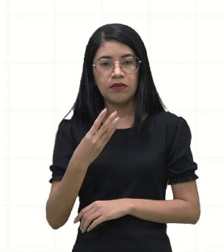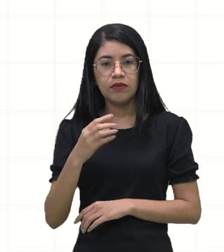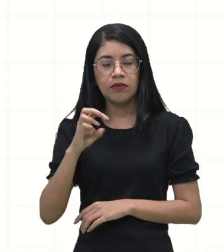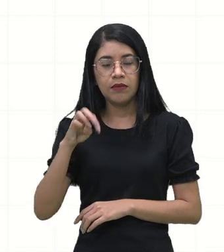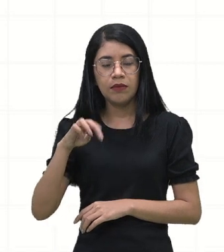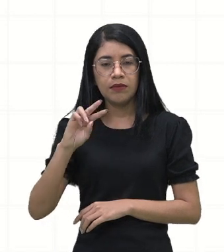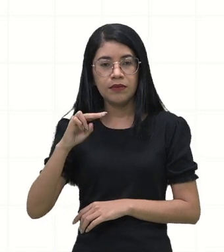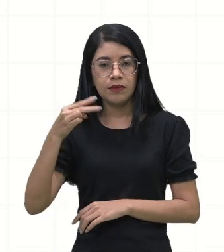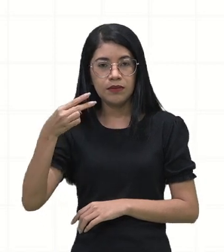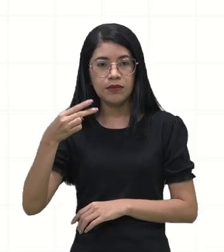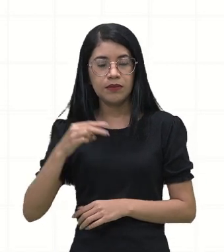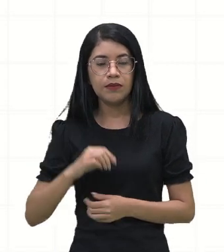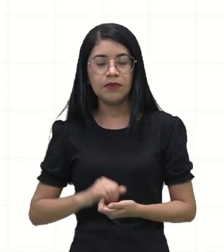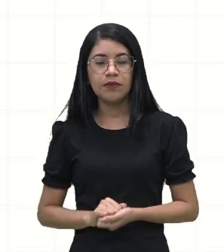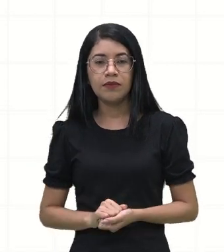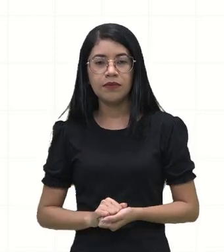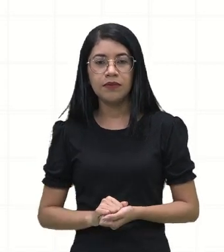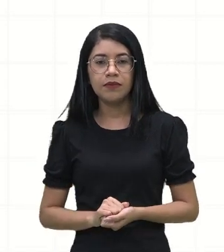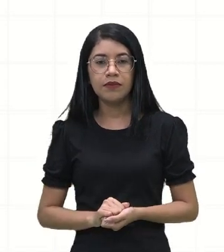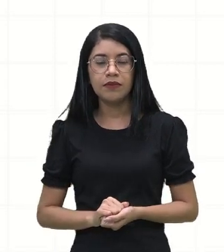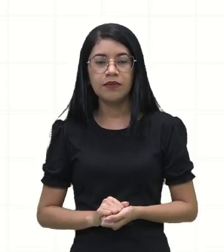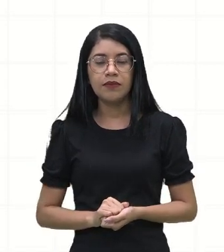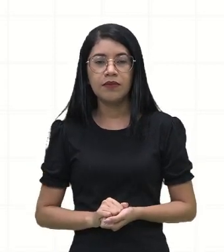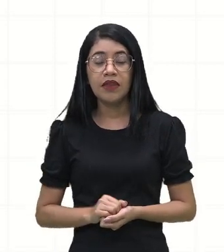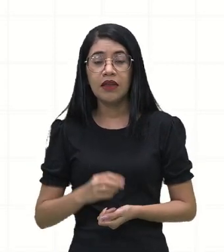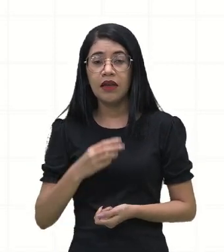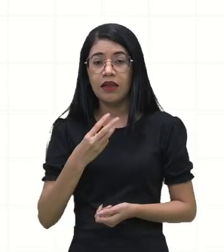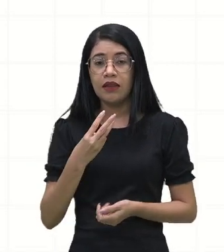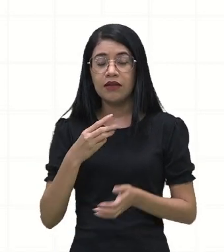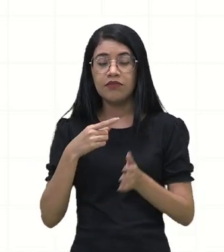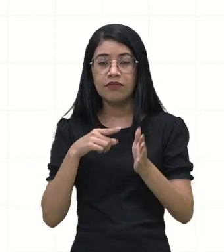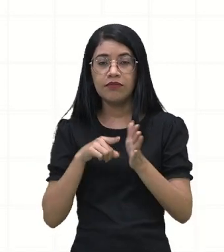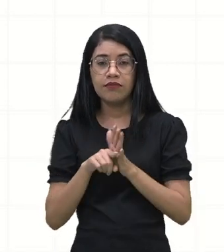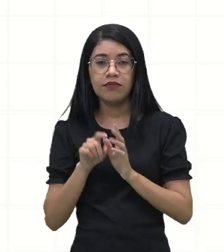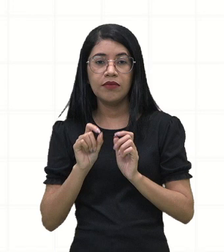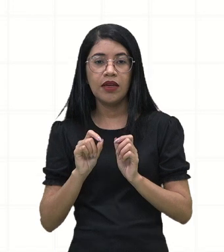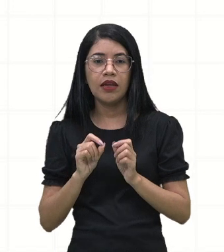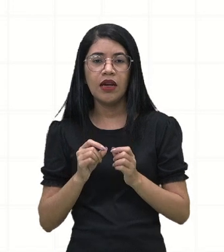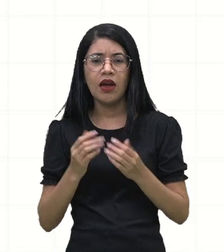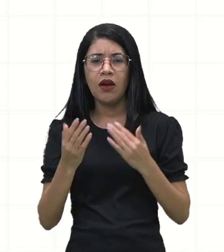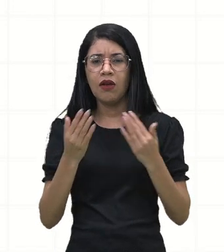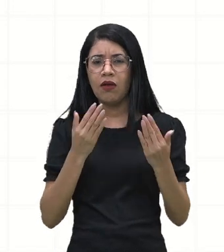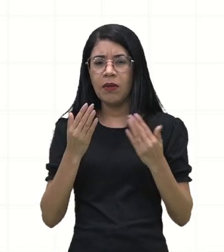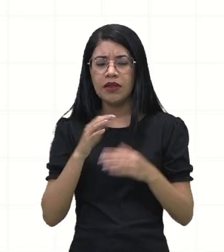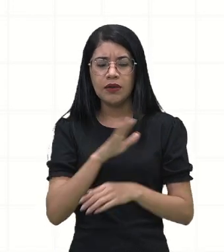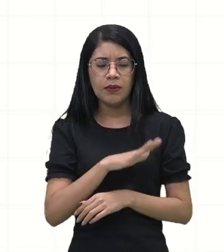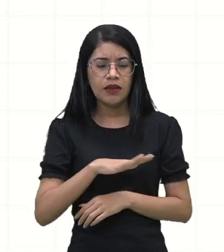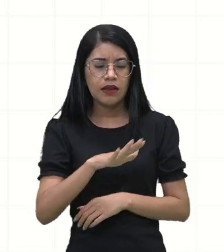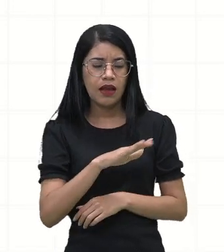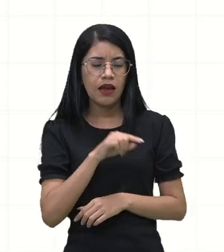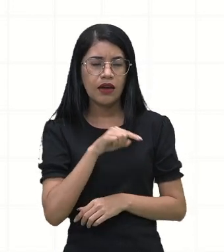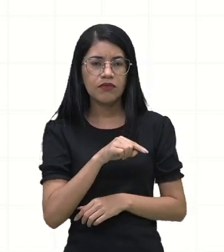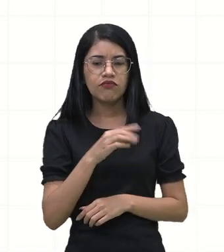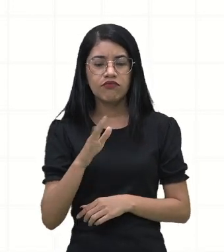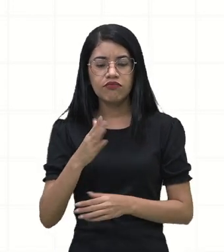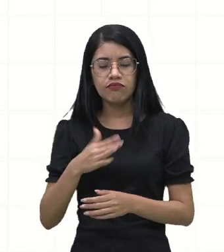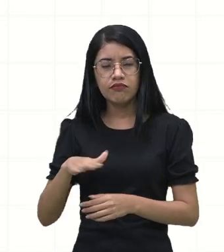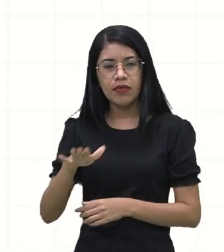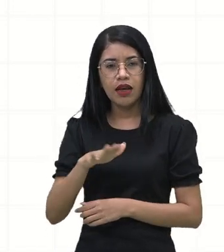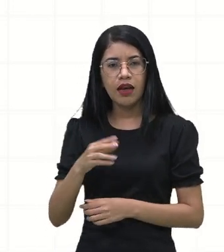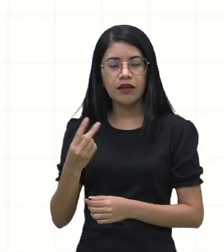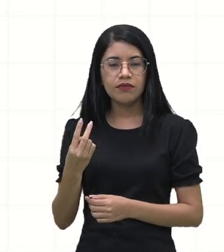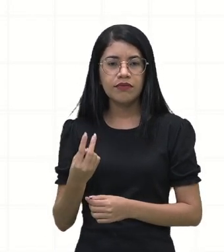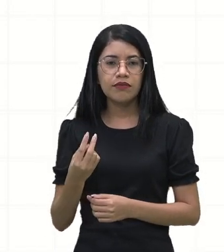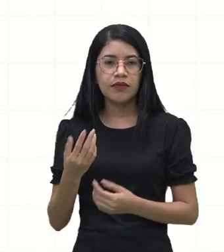153,94 metros quadrados. Na 3, estava perguntando a comparação, né? A primeira área é maior que a